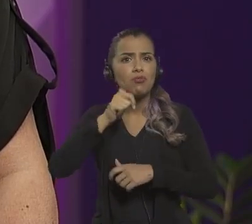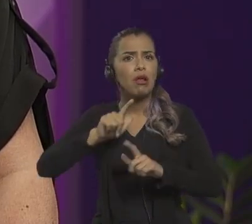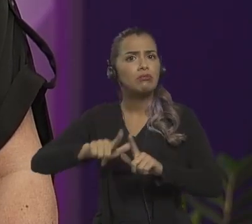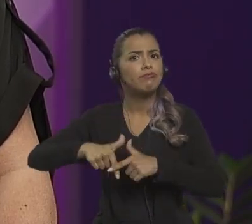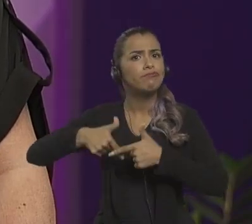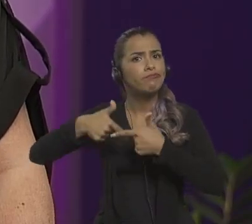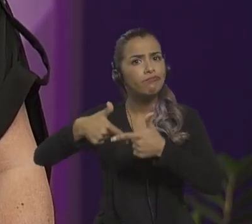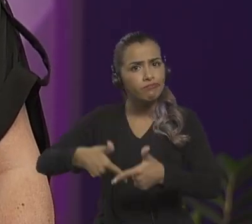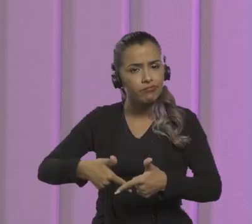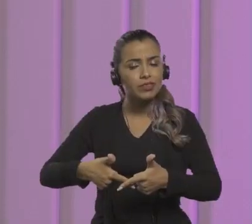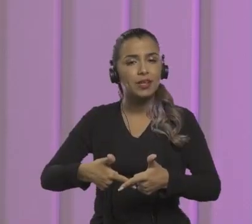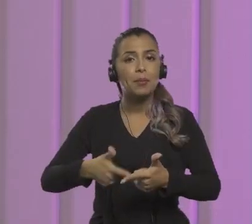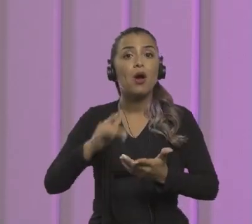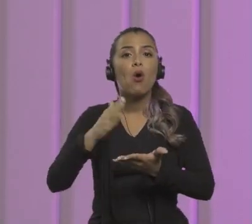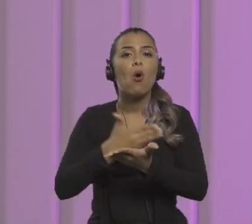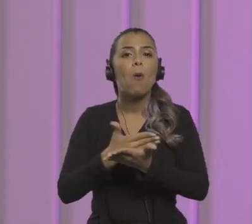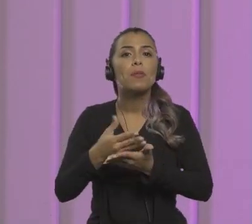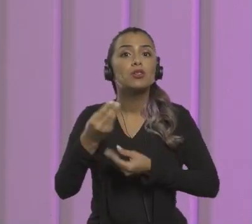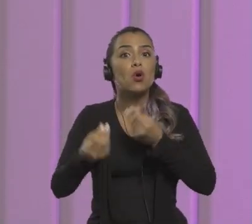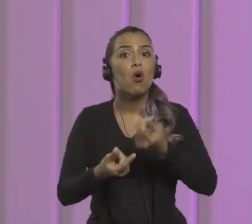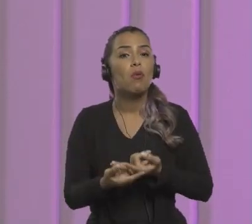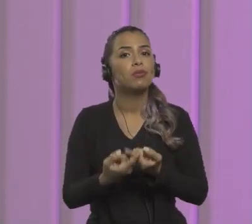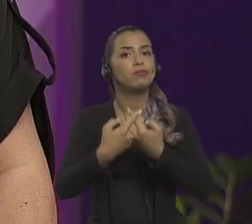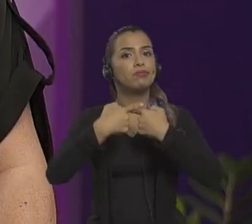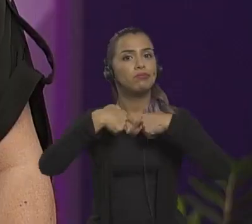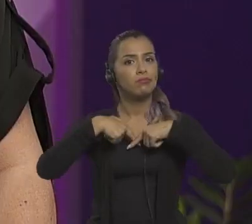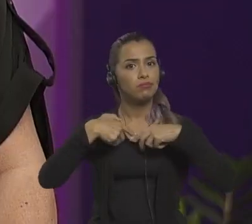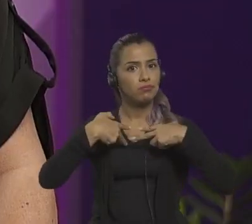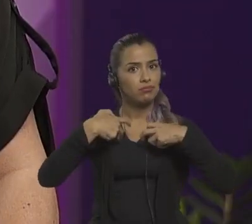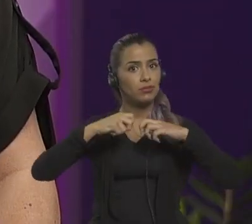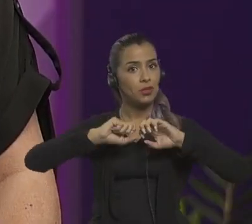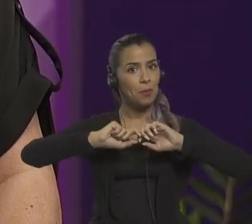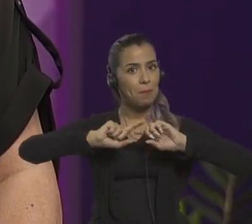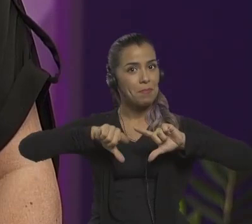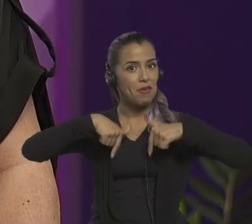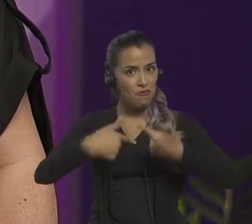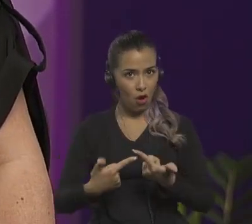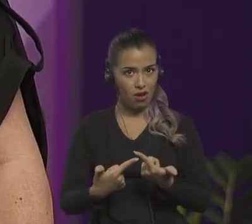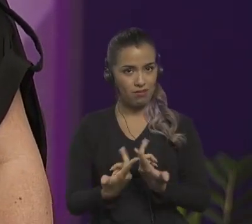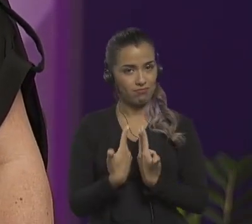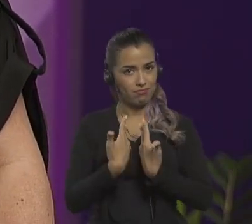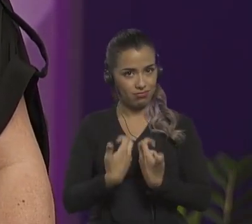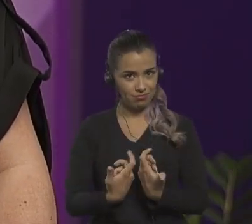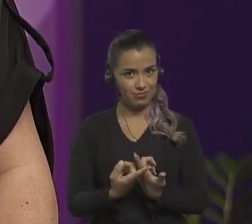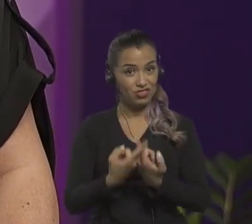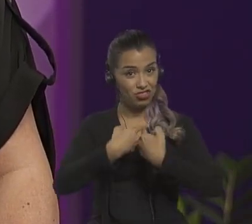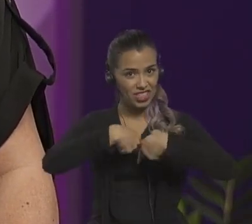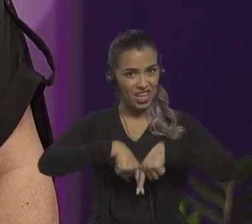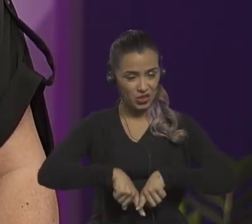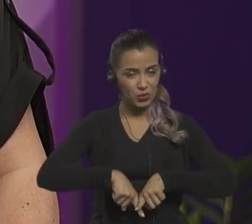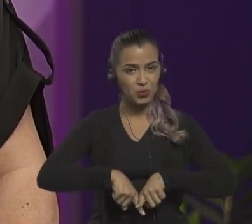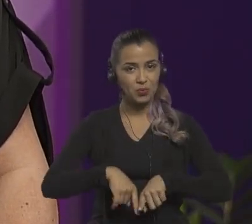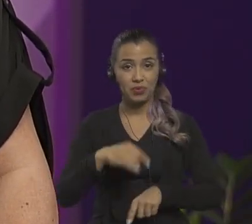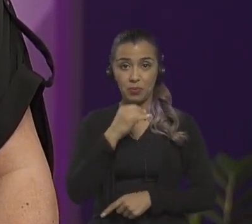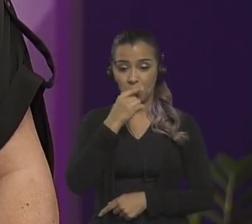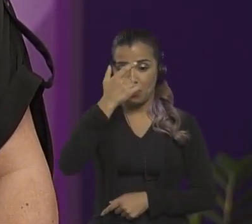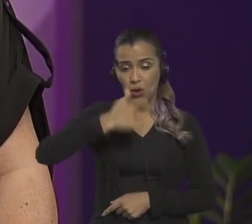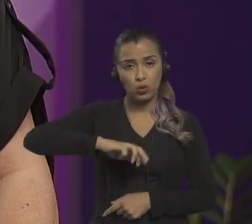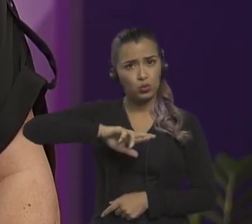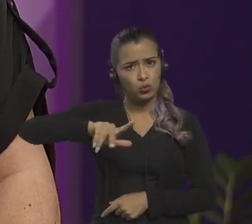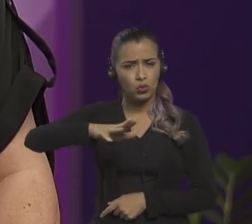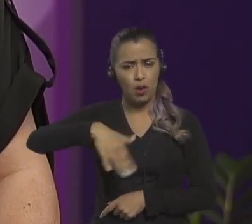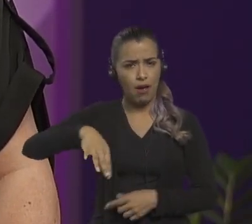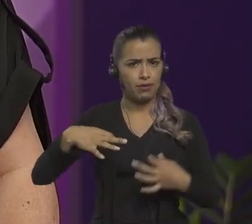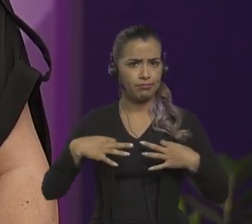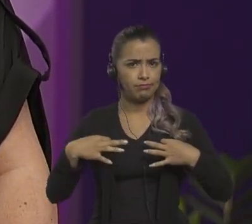trabalho de dentro para fora, né? Sim. Mulheres que não necessariamente eram do mundo da moda, né? Como eu, que era jornalista, DJ,